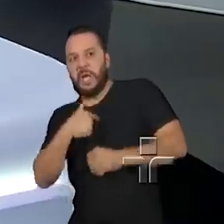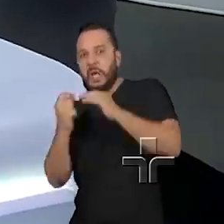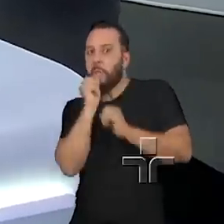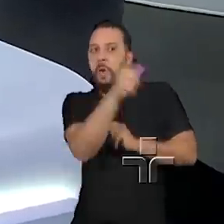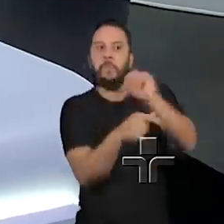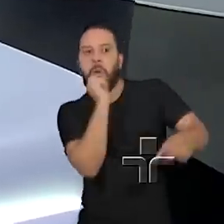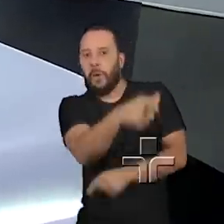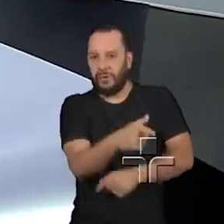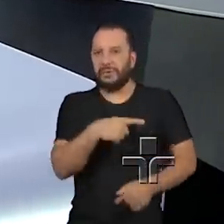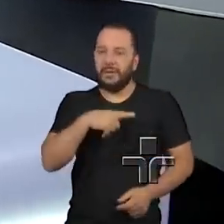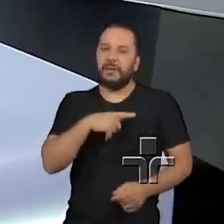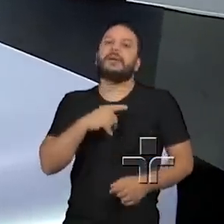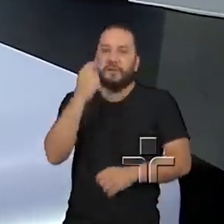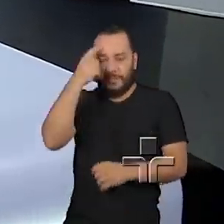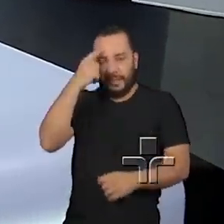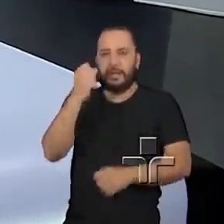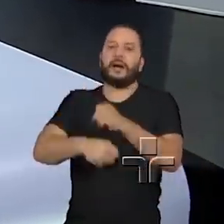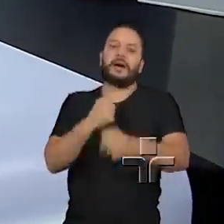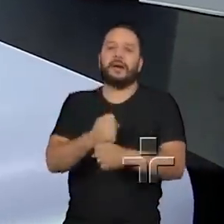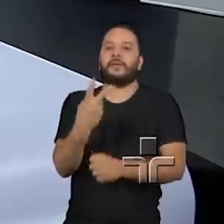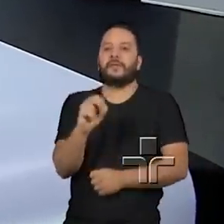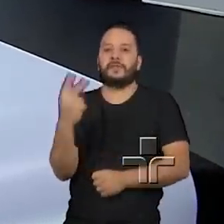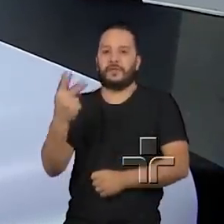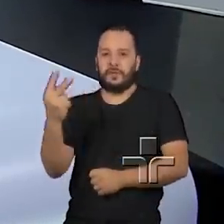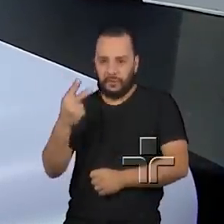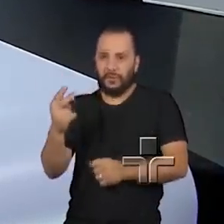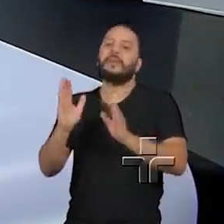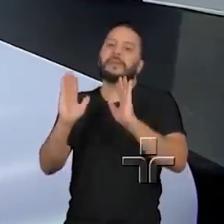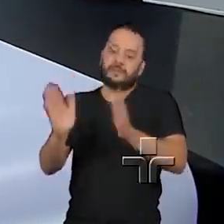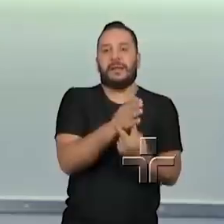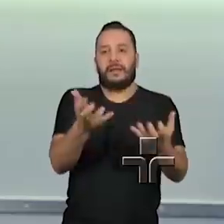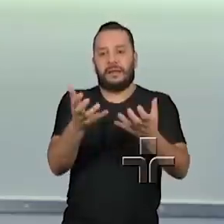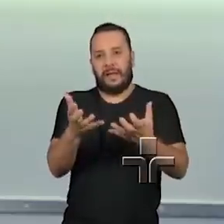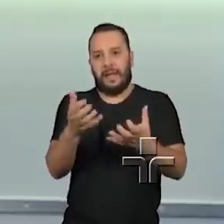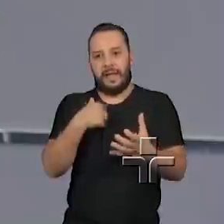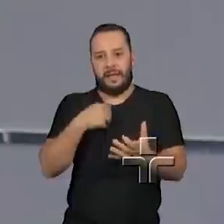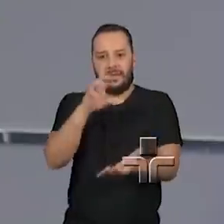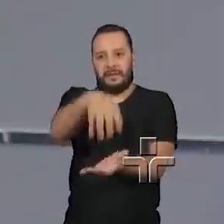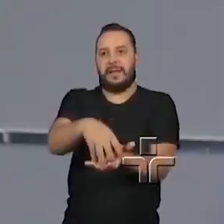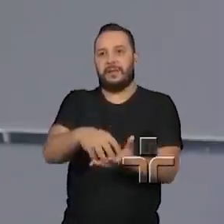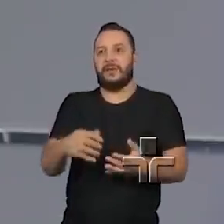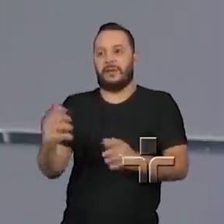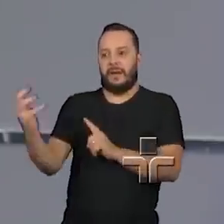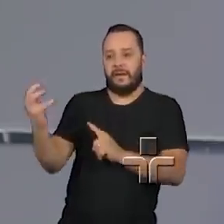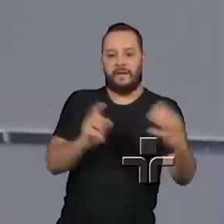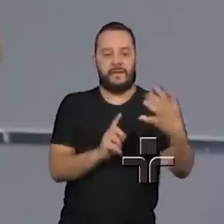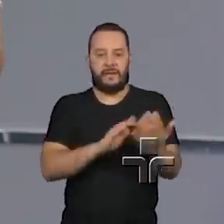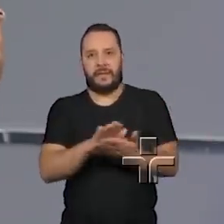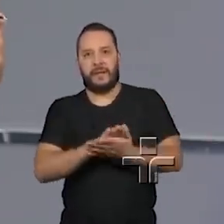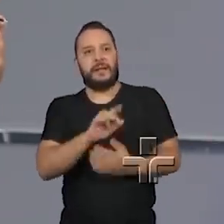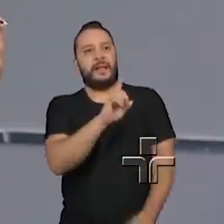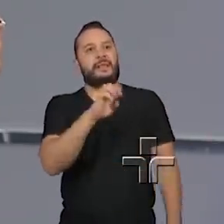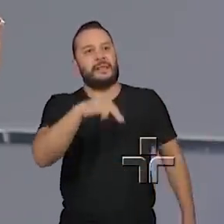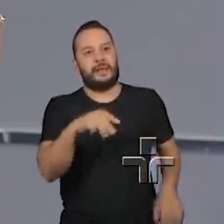em 2022 vá polarizar com o PT, sobrando também no segundo turno para garantir sua reeleição. Mas é, o DEM, deputado, também tenta se descolar da